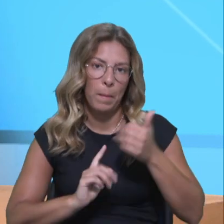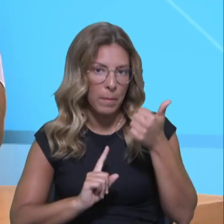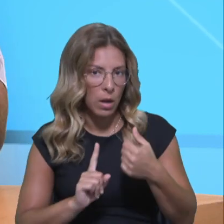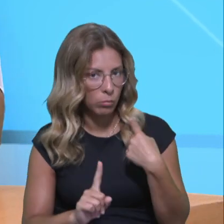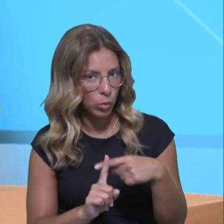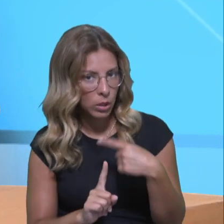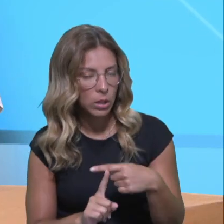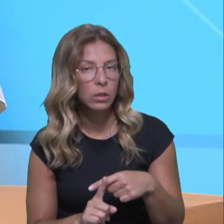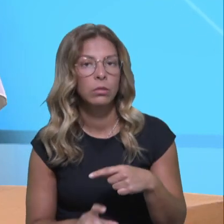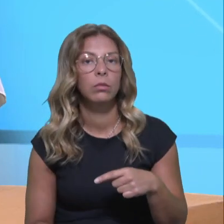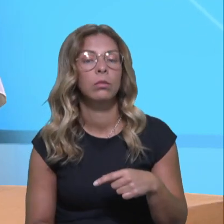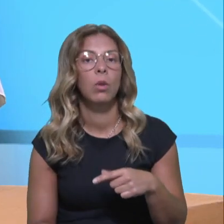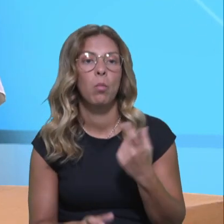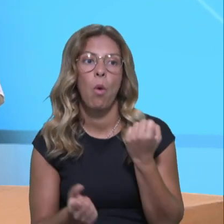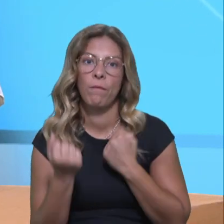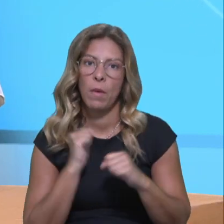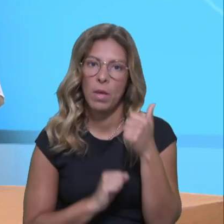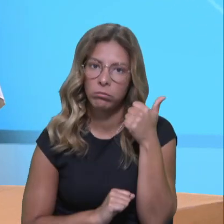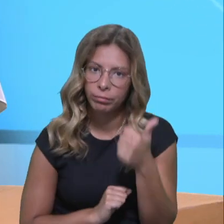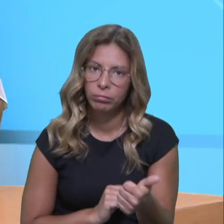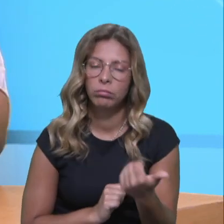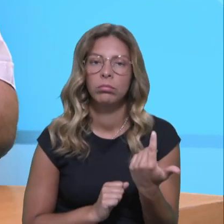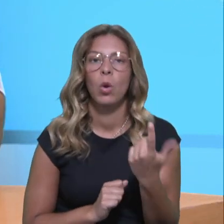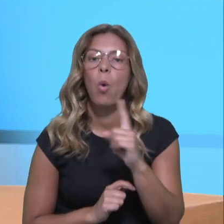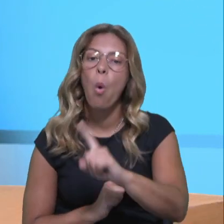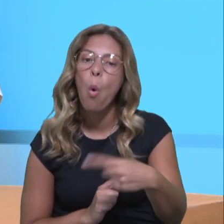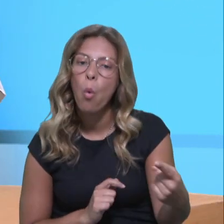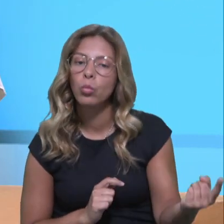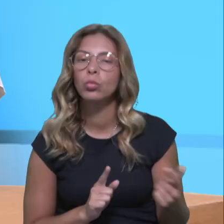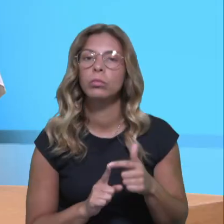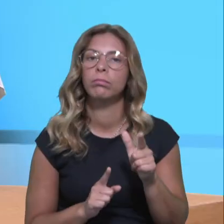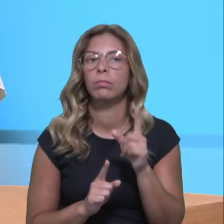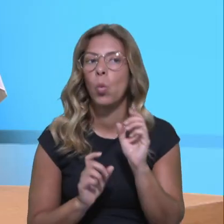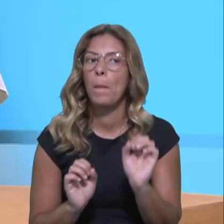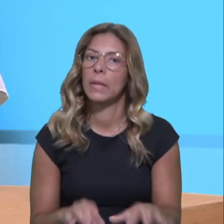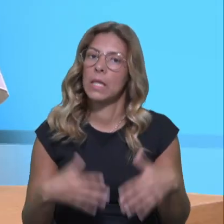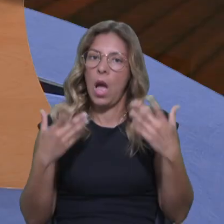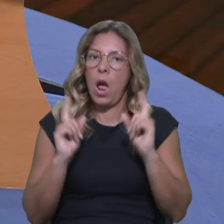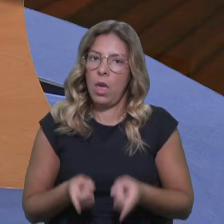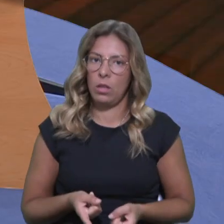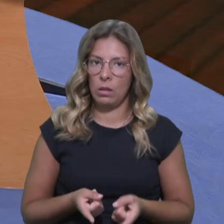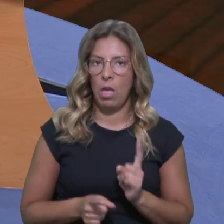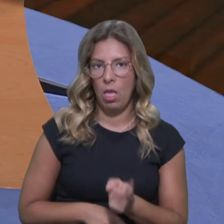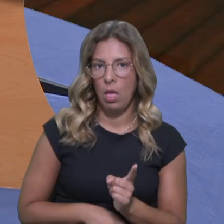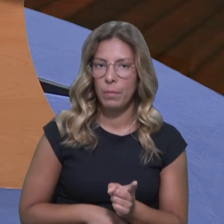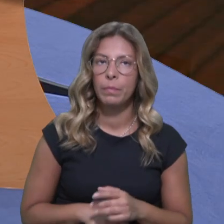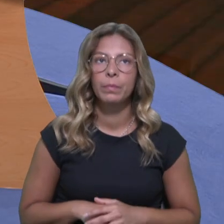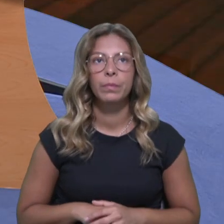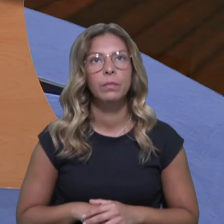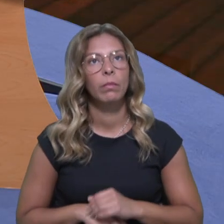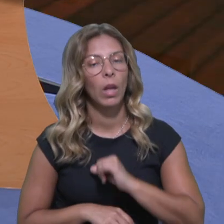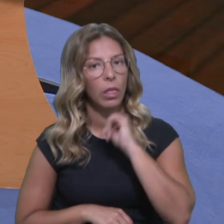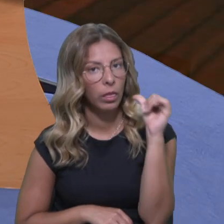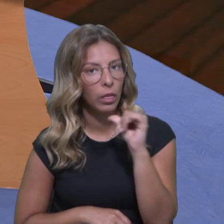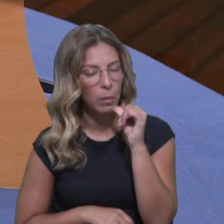um grande dinamismo, e temos outras que estão a iniciar. E realizar-se agora, no próximo